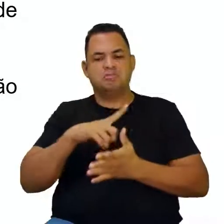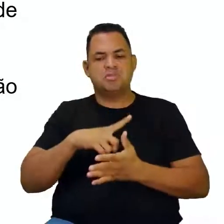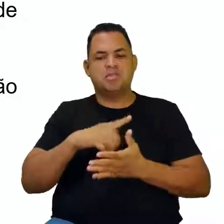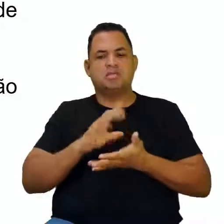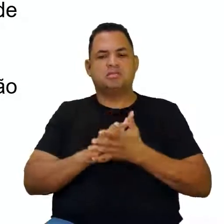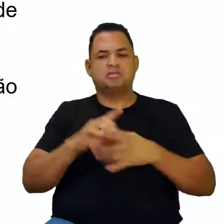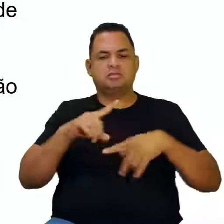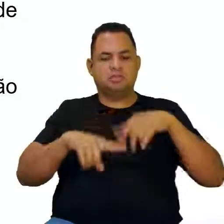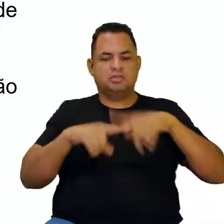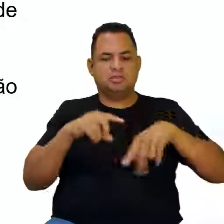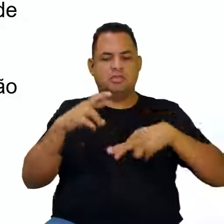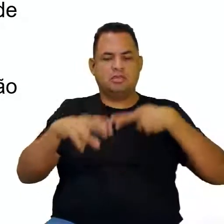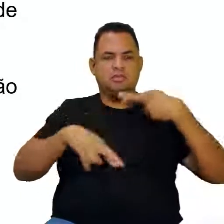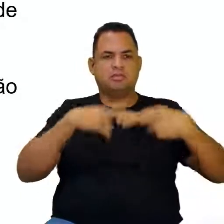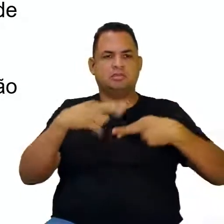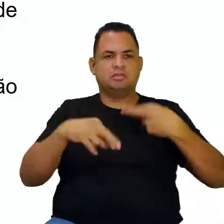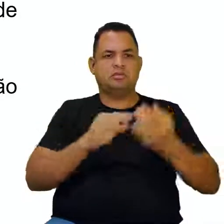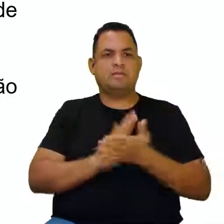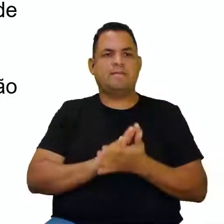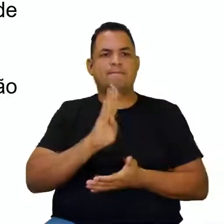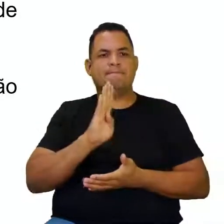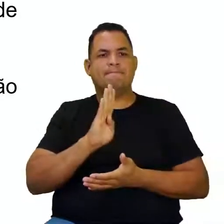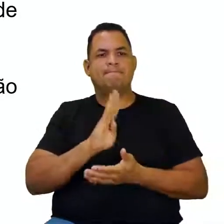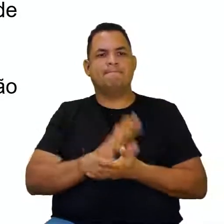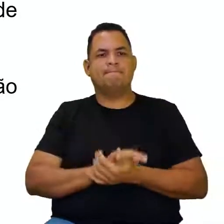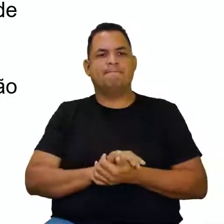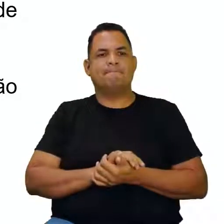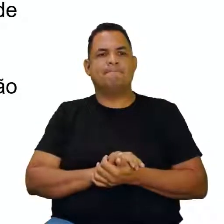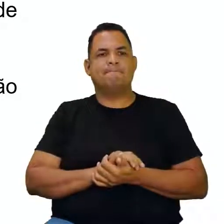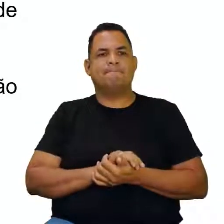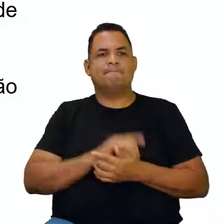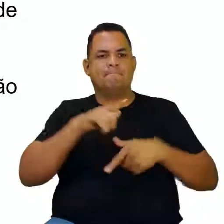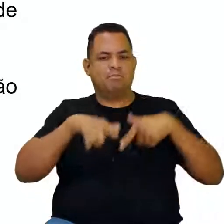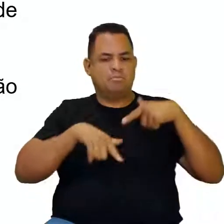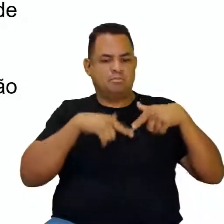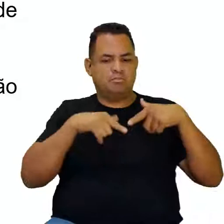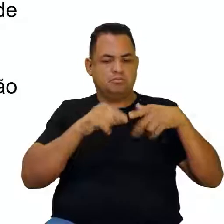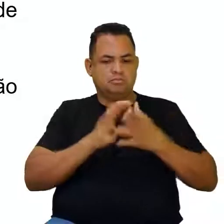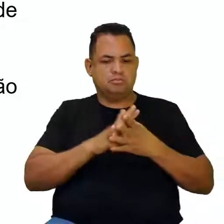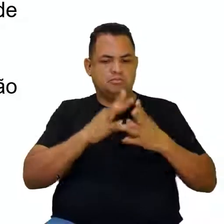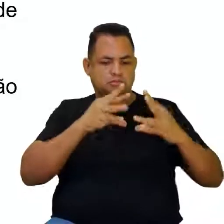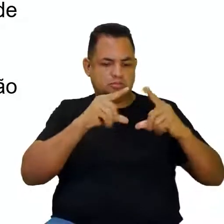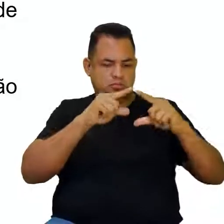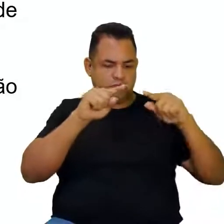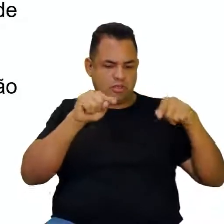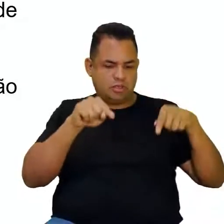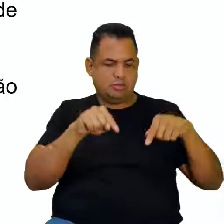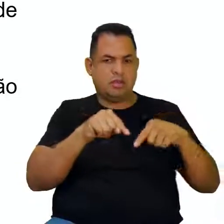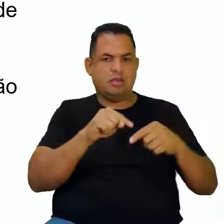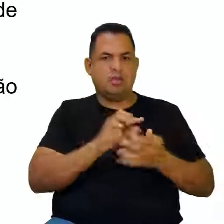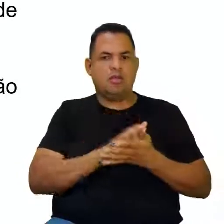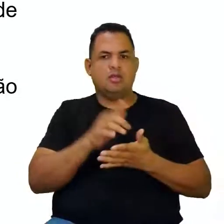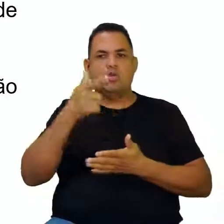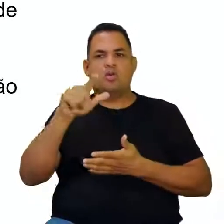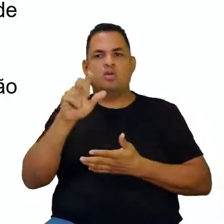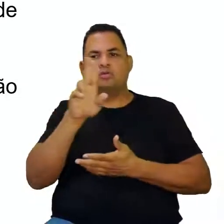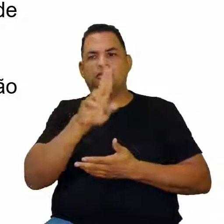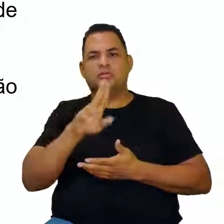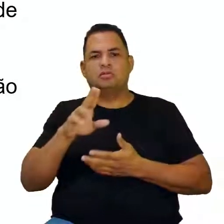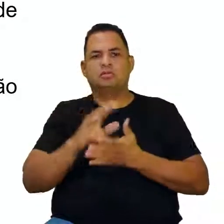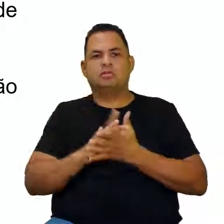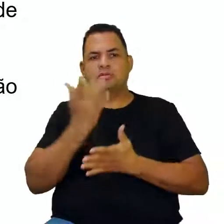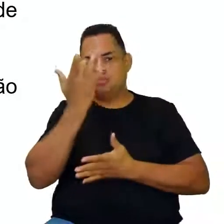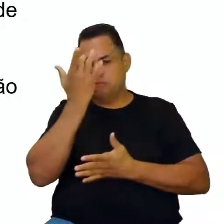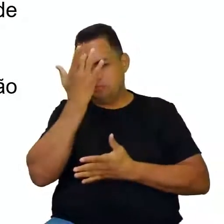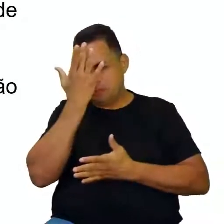material reciclado? Letra B. A produção de embalagens a partir de outras já usadas